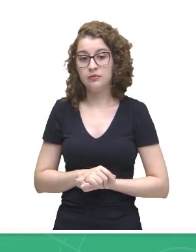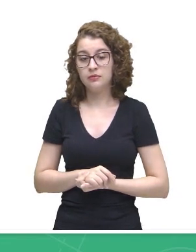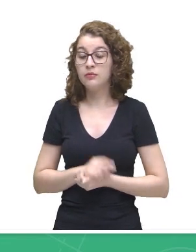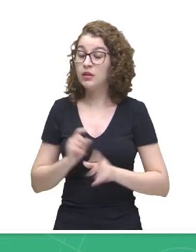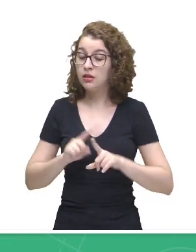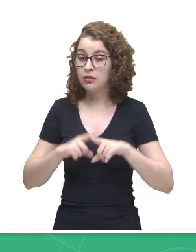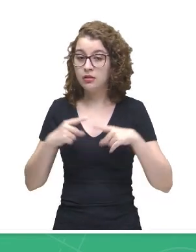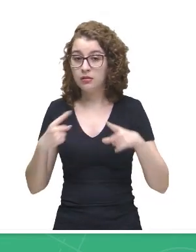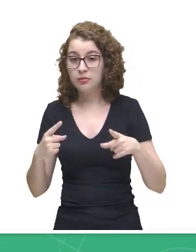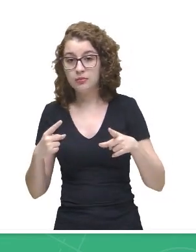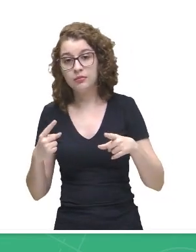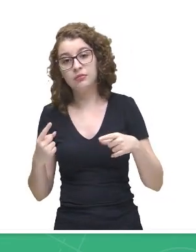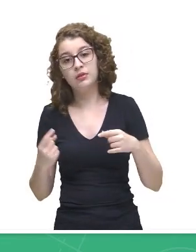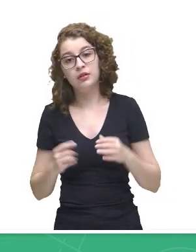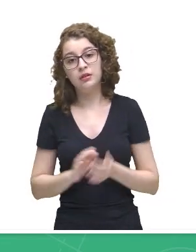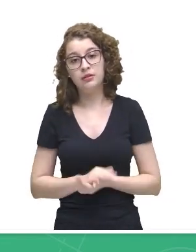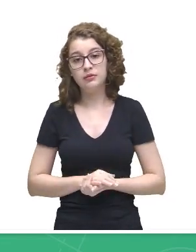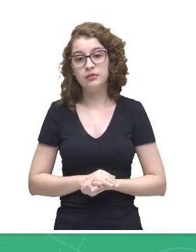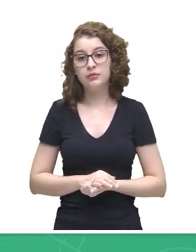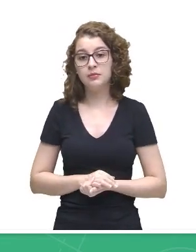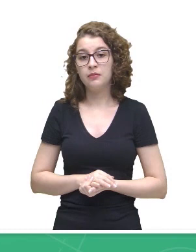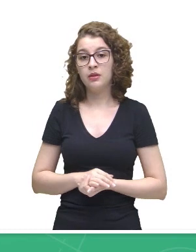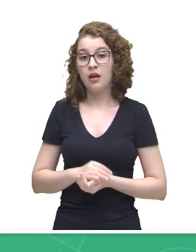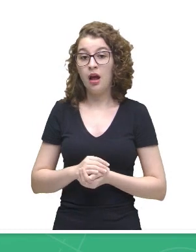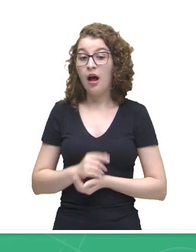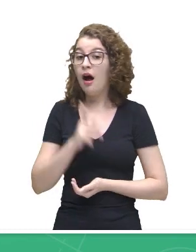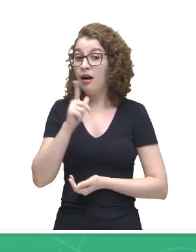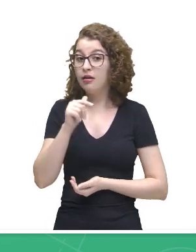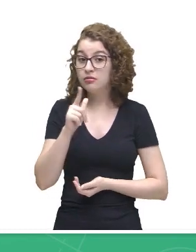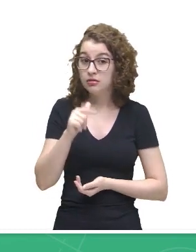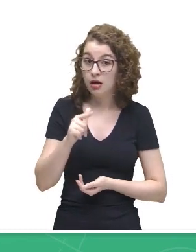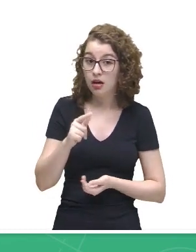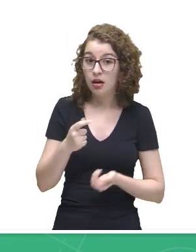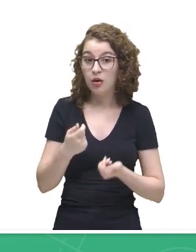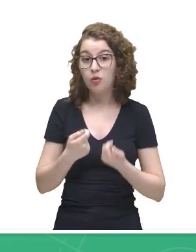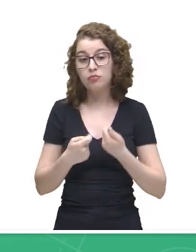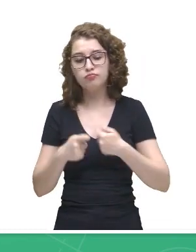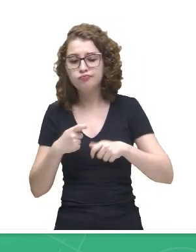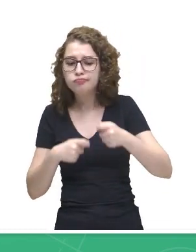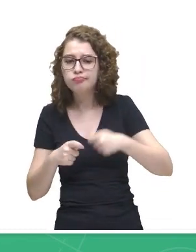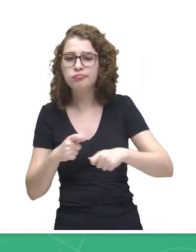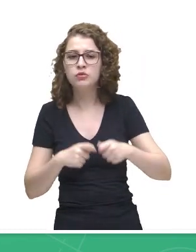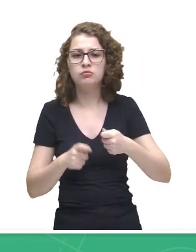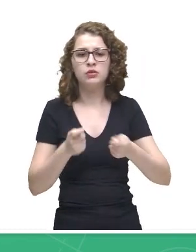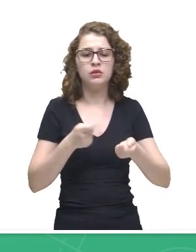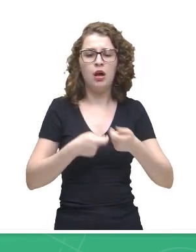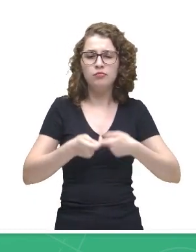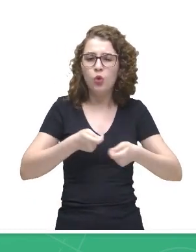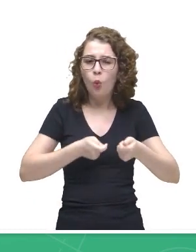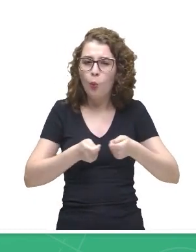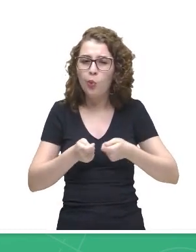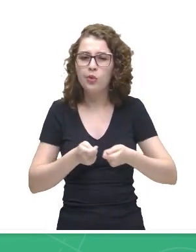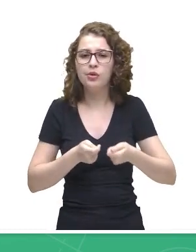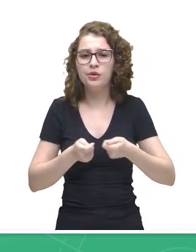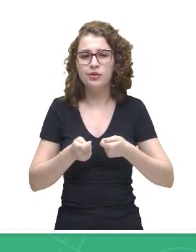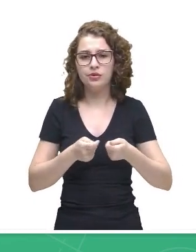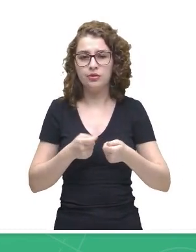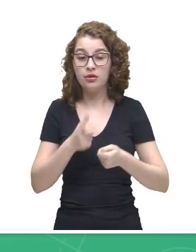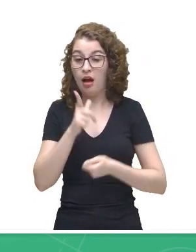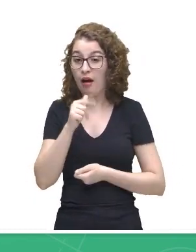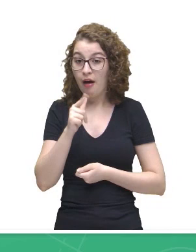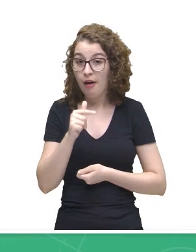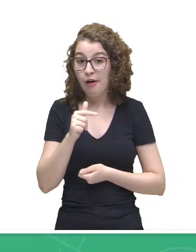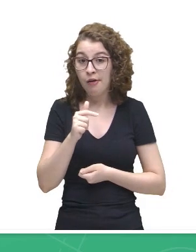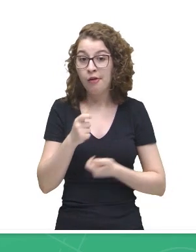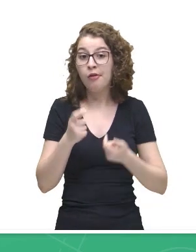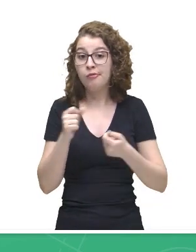mas, embora, entretanto, essas ideias de economizar a água,